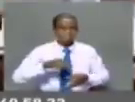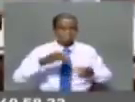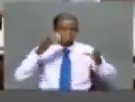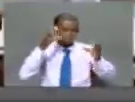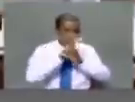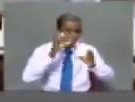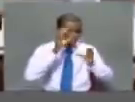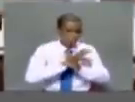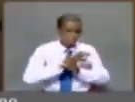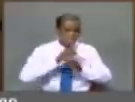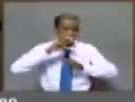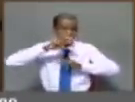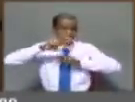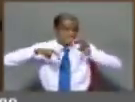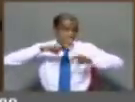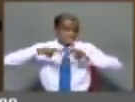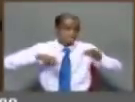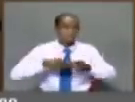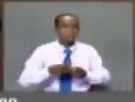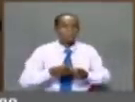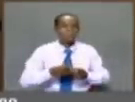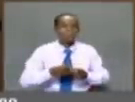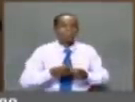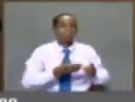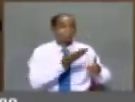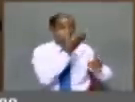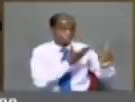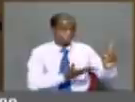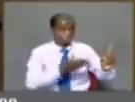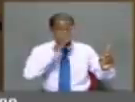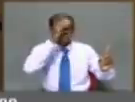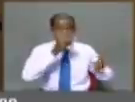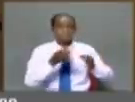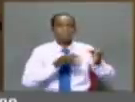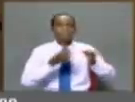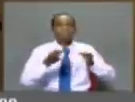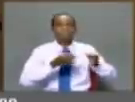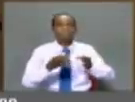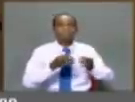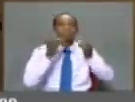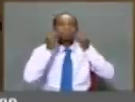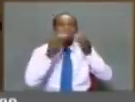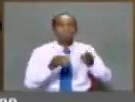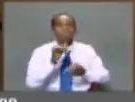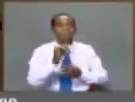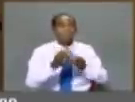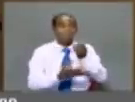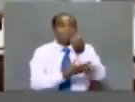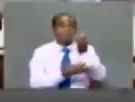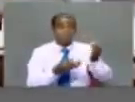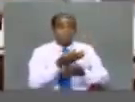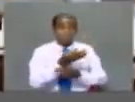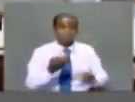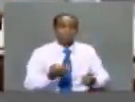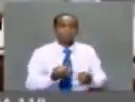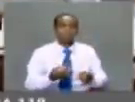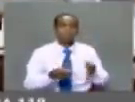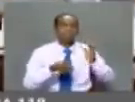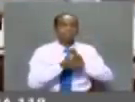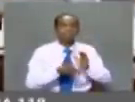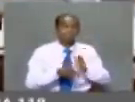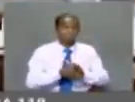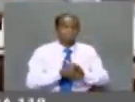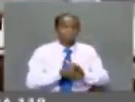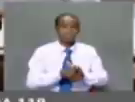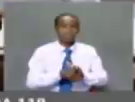causa das condições jurídico-legais, também patrióticas, em volta disso. As pessoas devem, se são ligadas ao